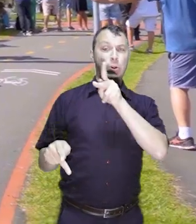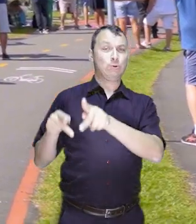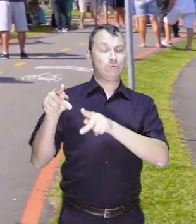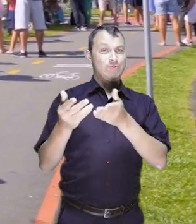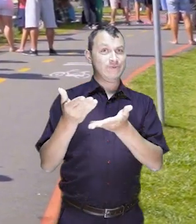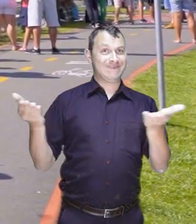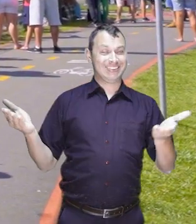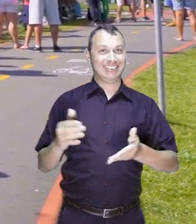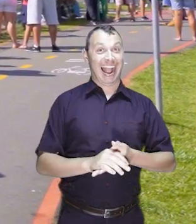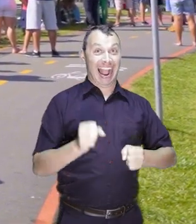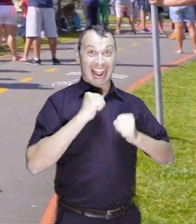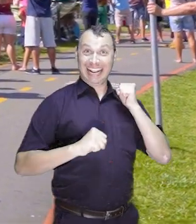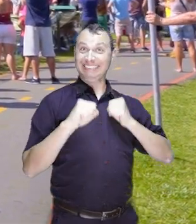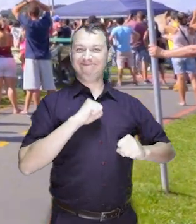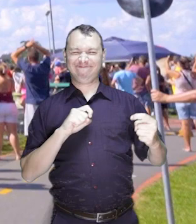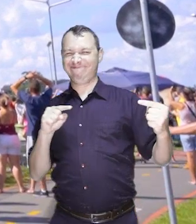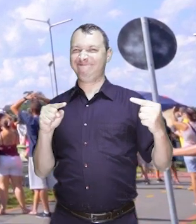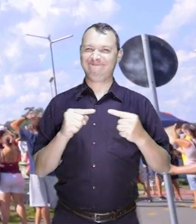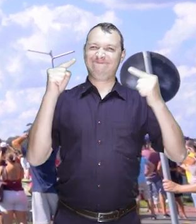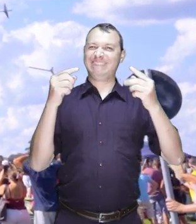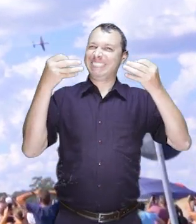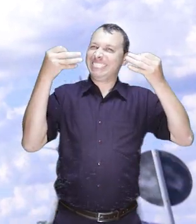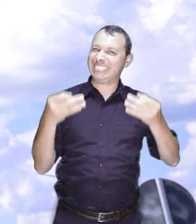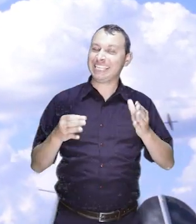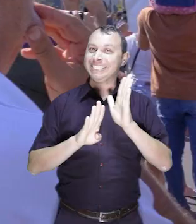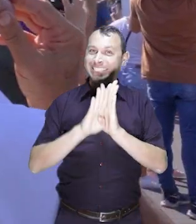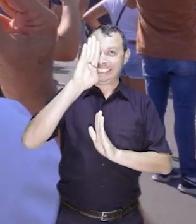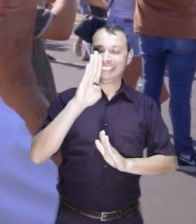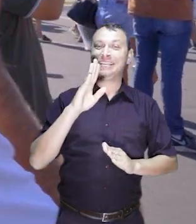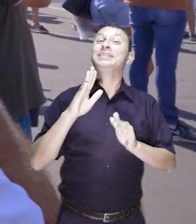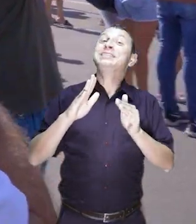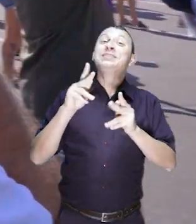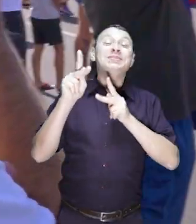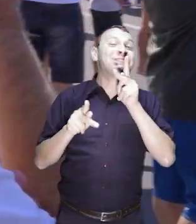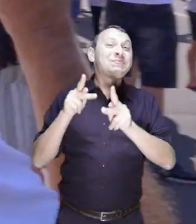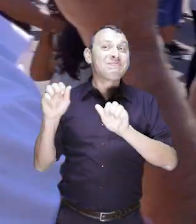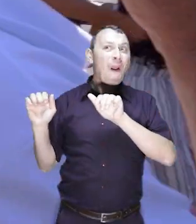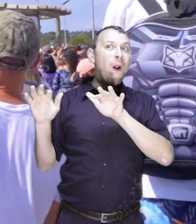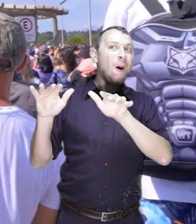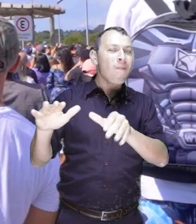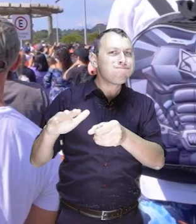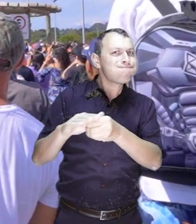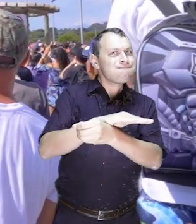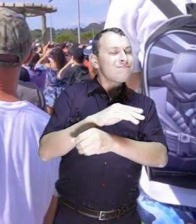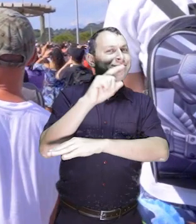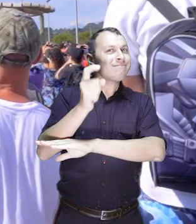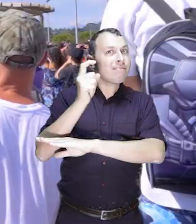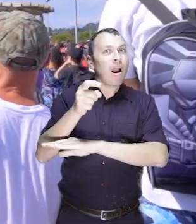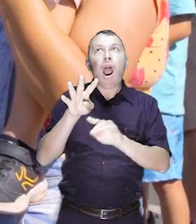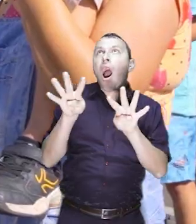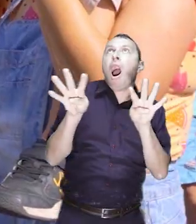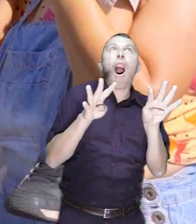E as expectativas foram atendidas com sucesso. O público que lotou o Parque das Águas se surpreendeu com o esquadrão